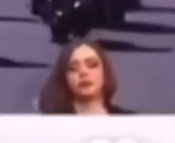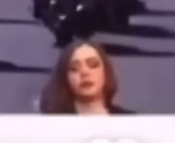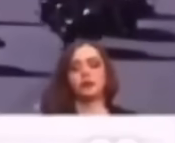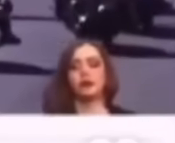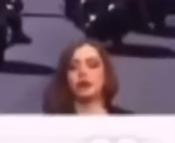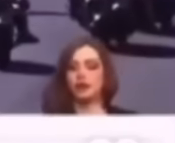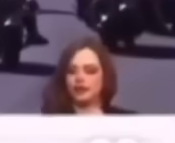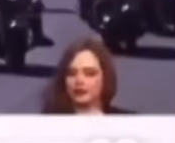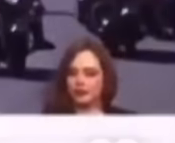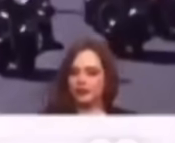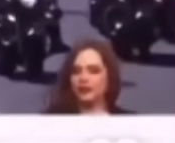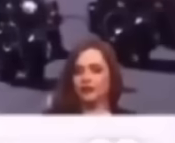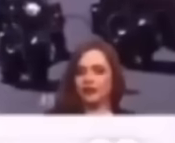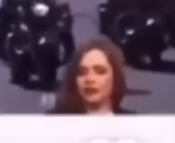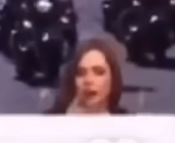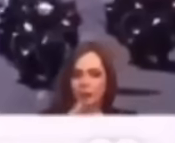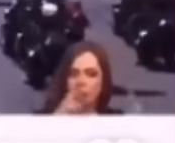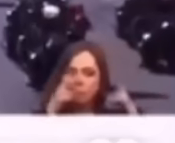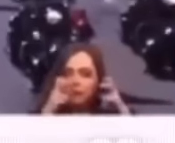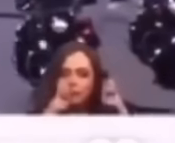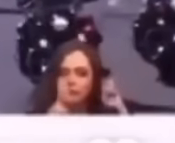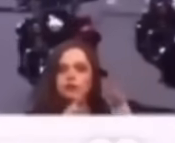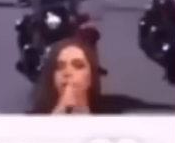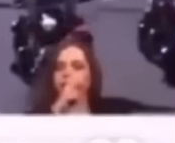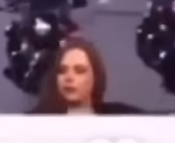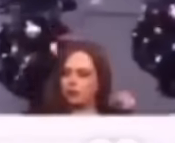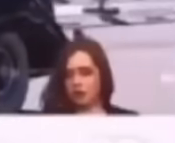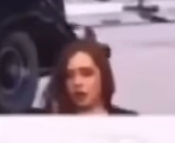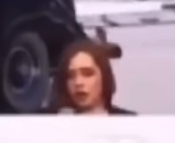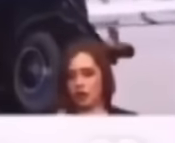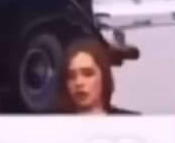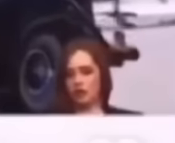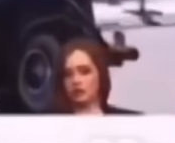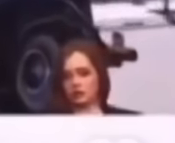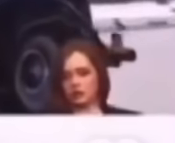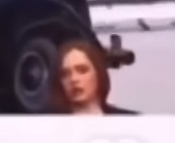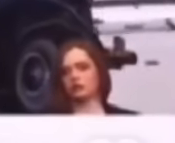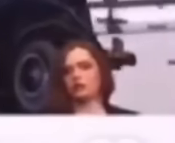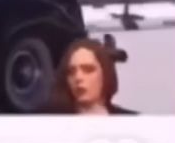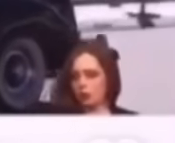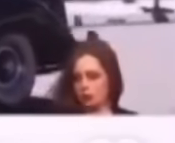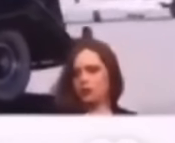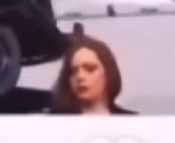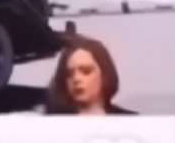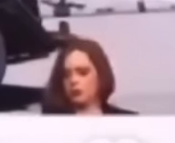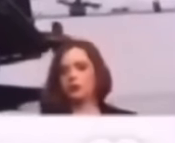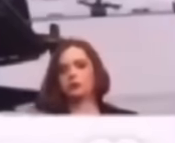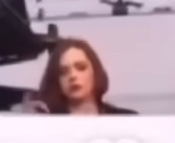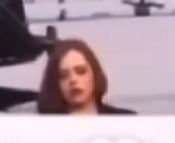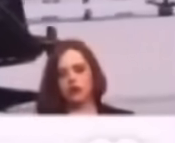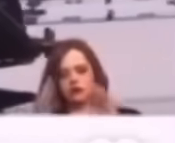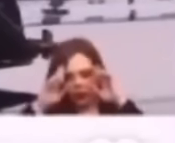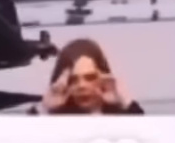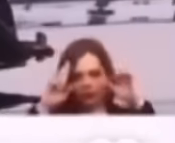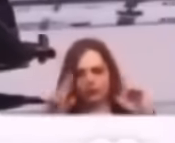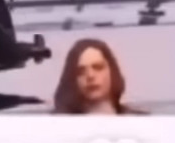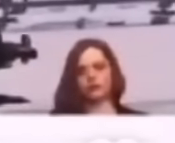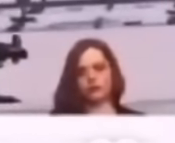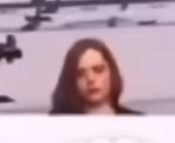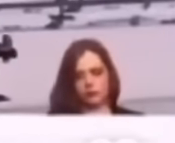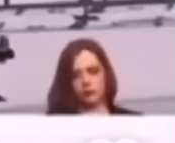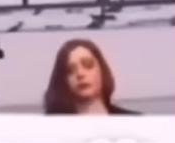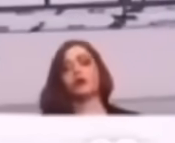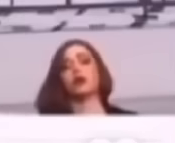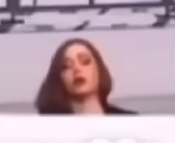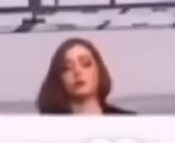no vídeo, seu comentário, diga de onde você está assistindo o vídeo, compartilhe nas suas redes sociais para que esse vídeo possa